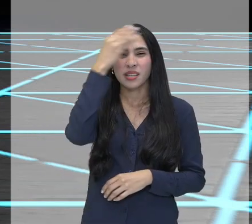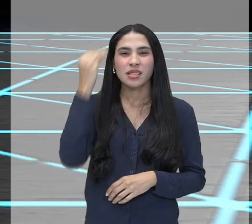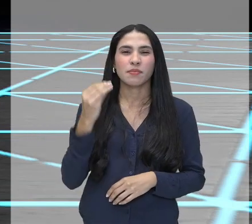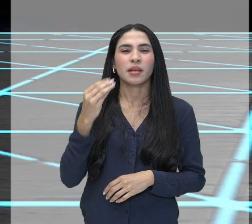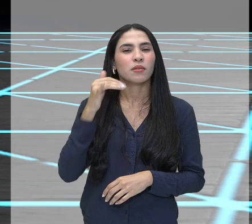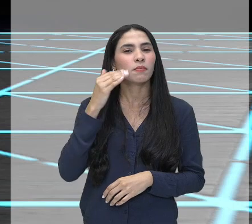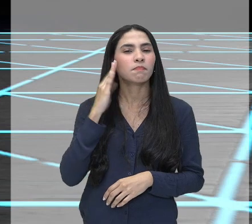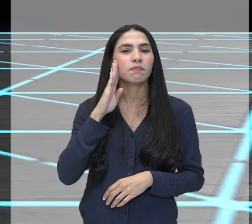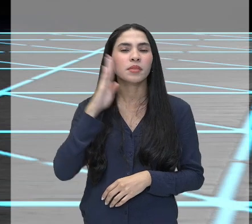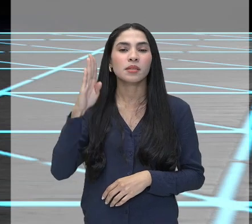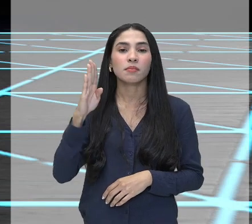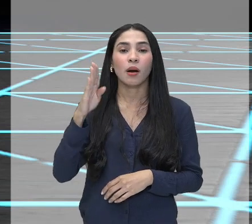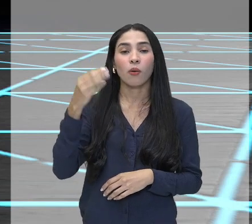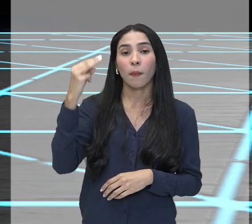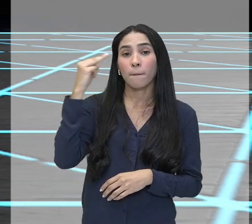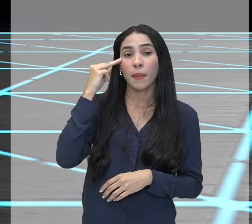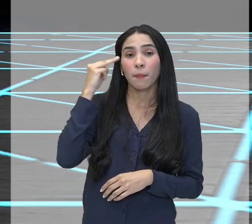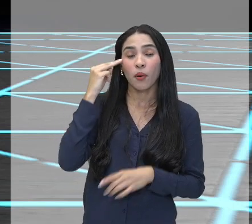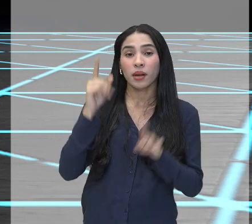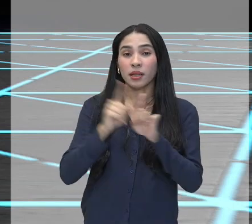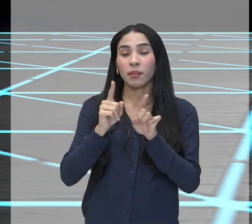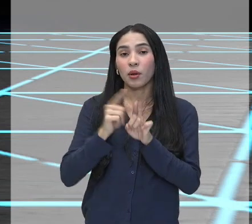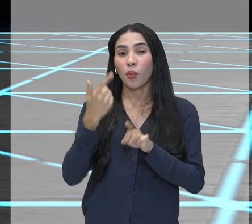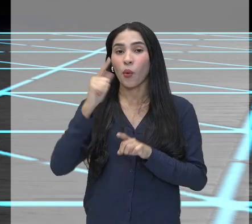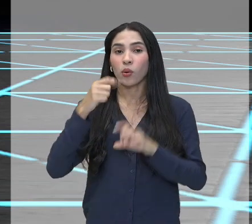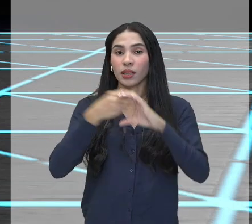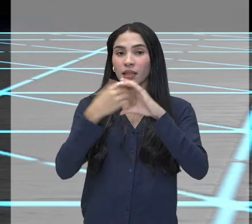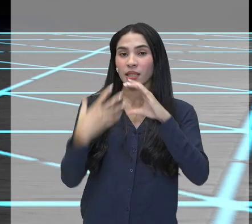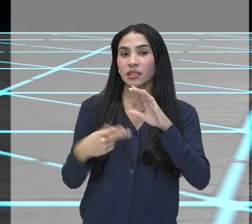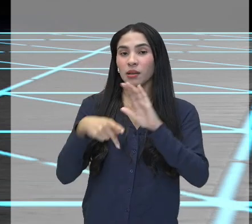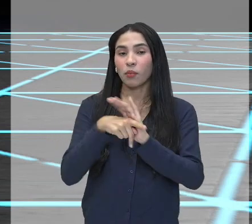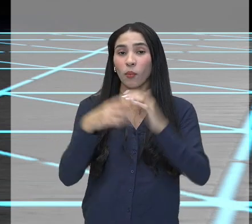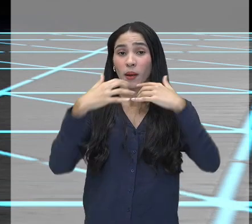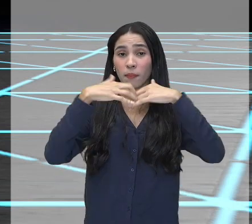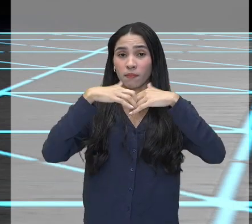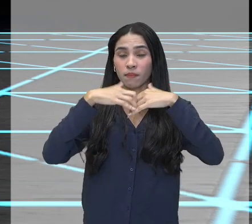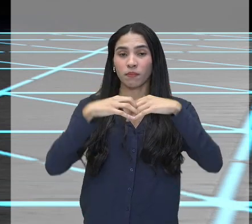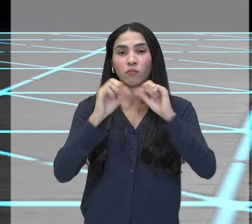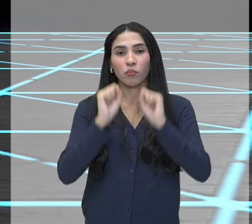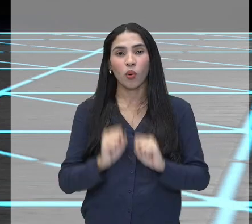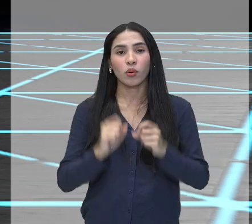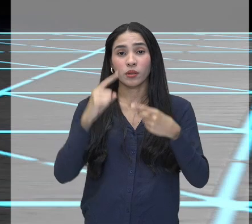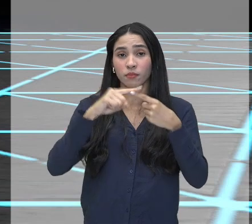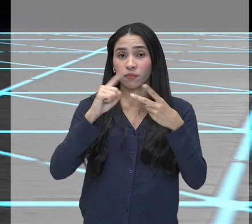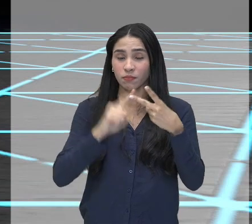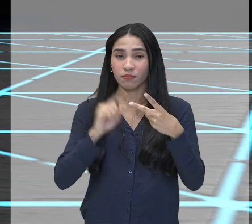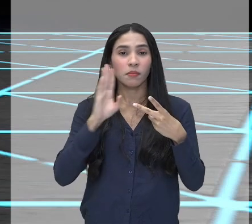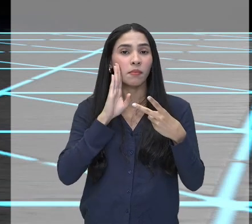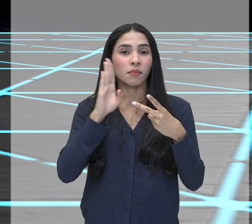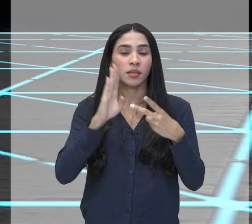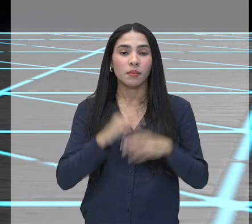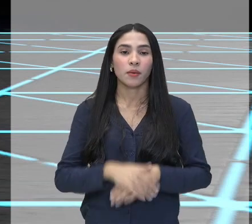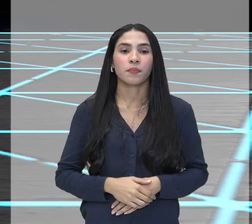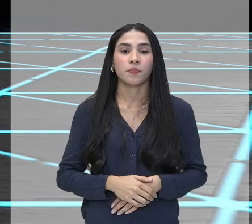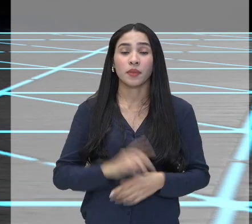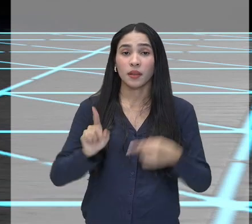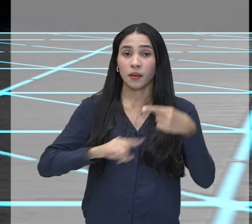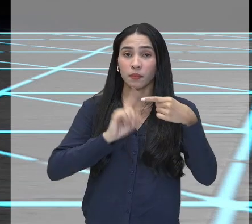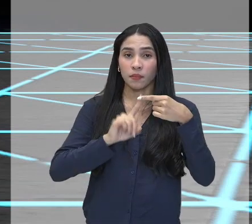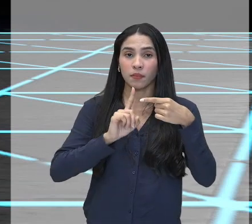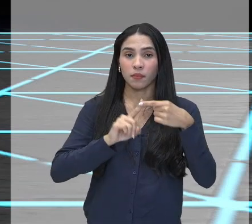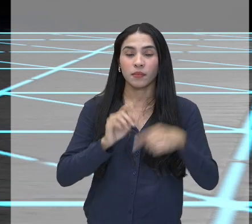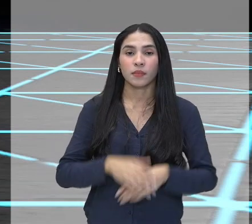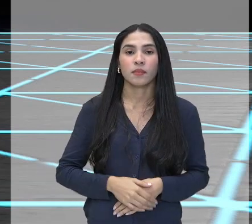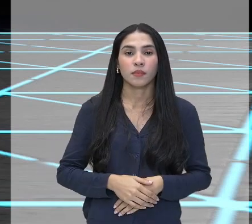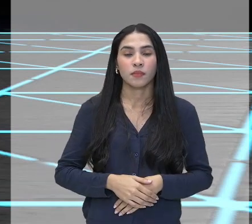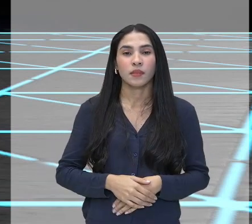principalmente a memória e outras funções cognitivas e pode se manifestar ali de duas formas principais. A primeira é de